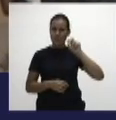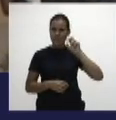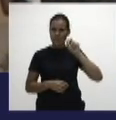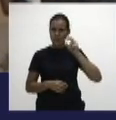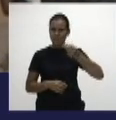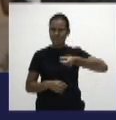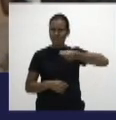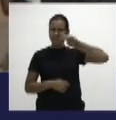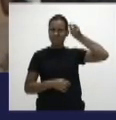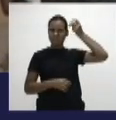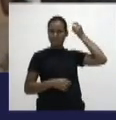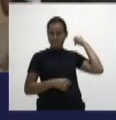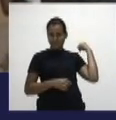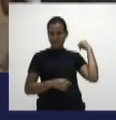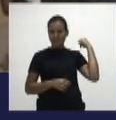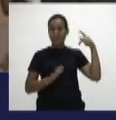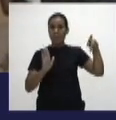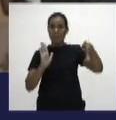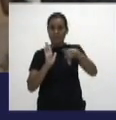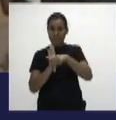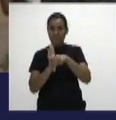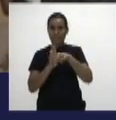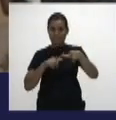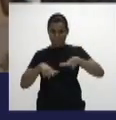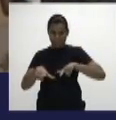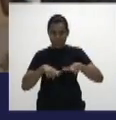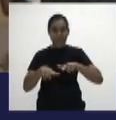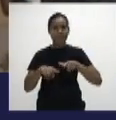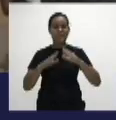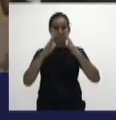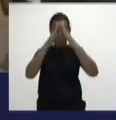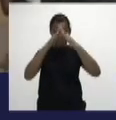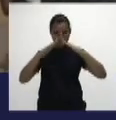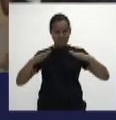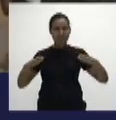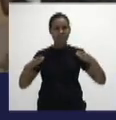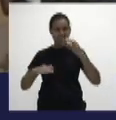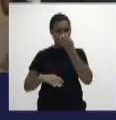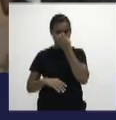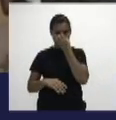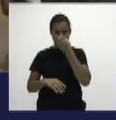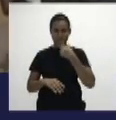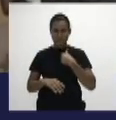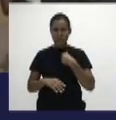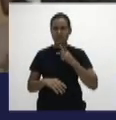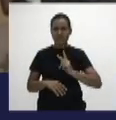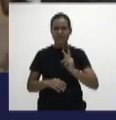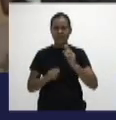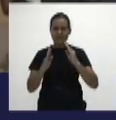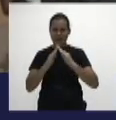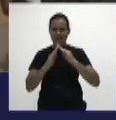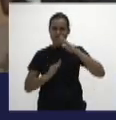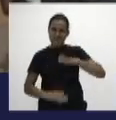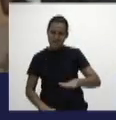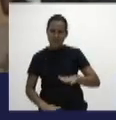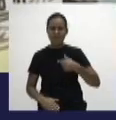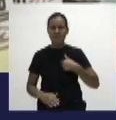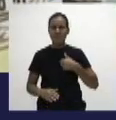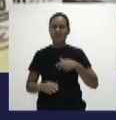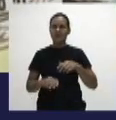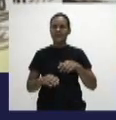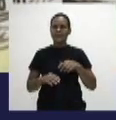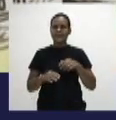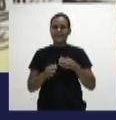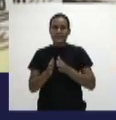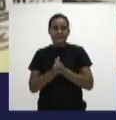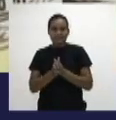e meu avô era circense né e eu gostava demais de circo esperava que meu meu avô vinha da da da da da do circo para contar